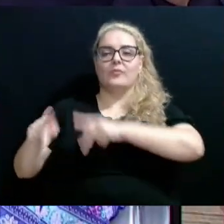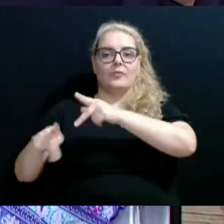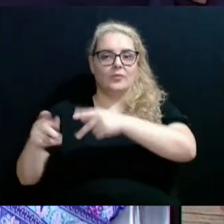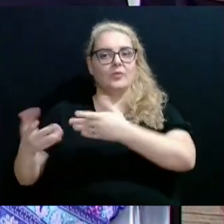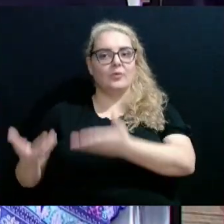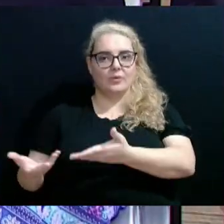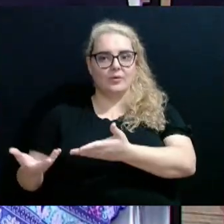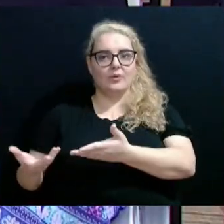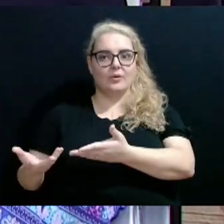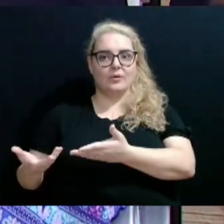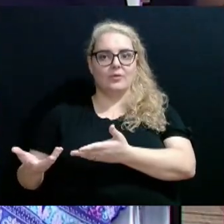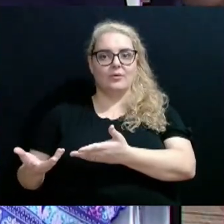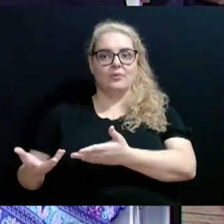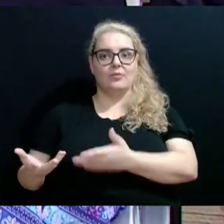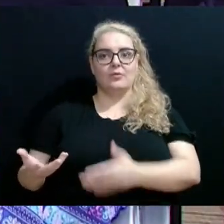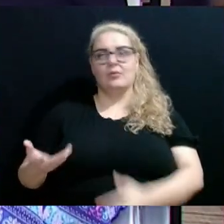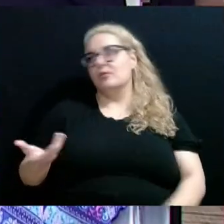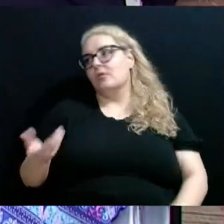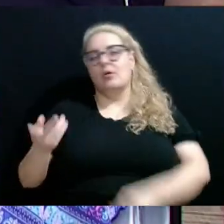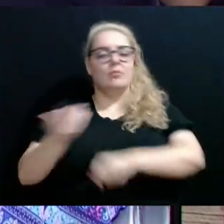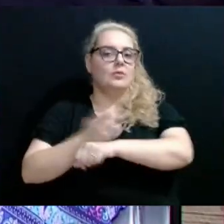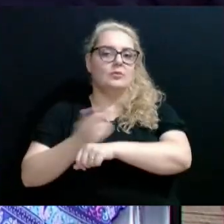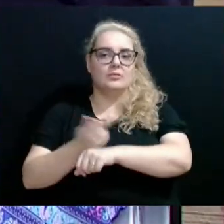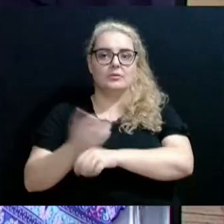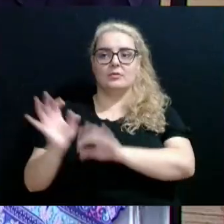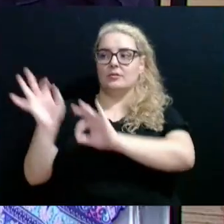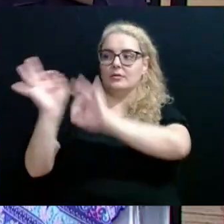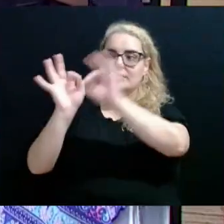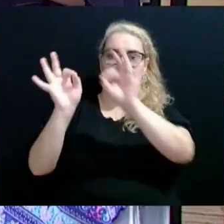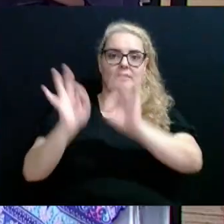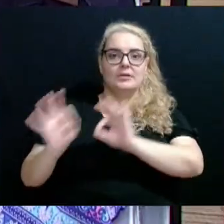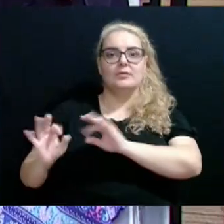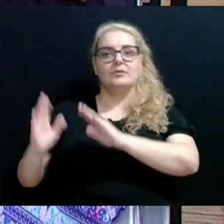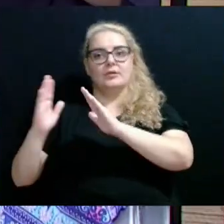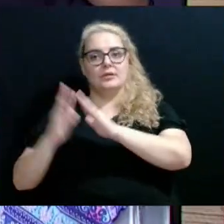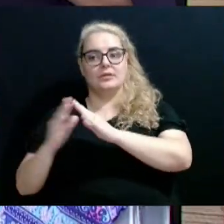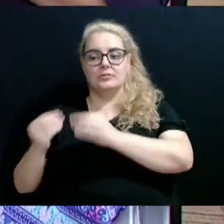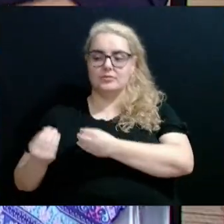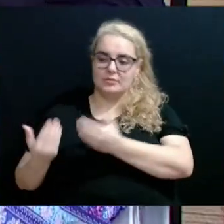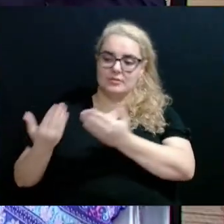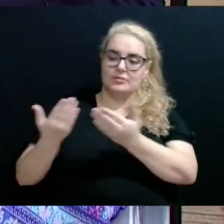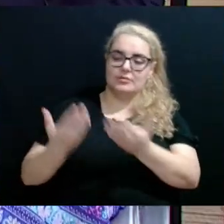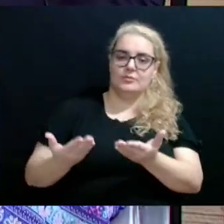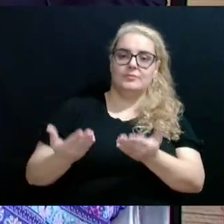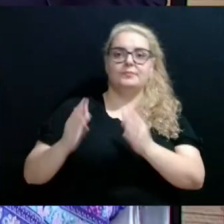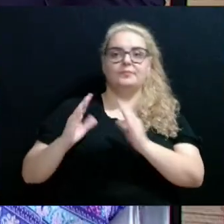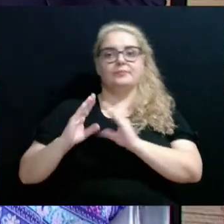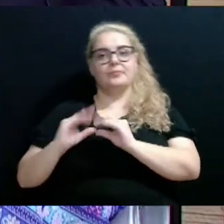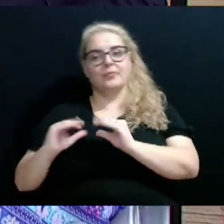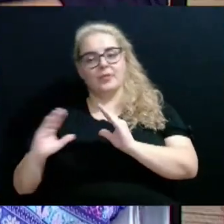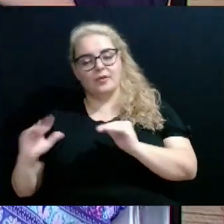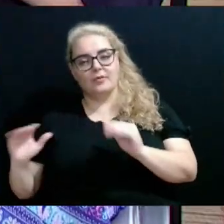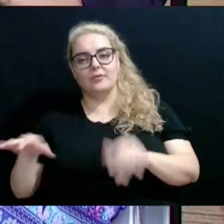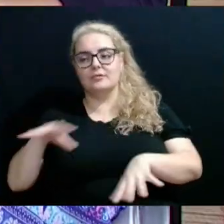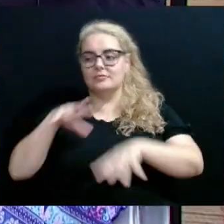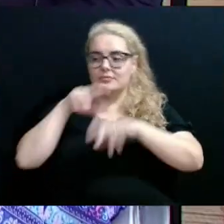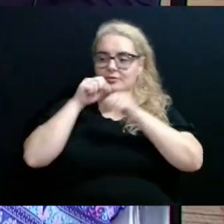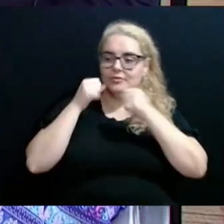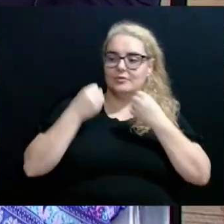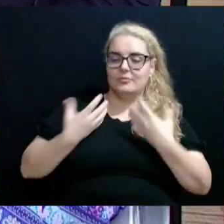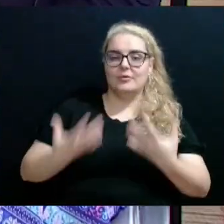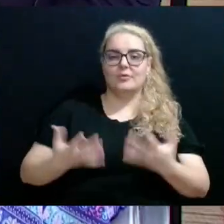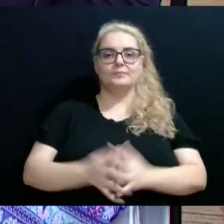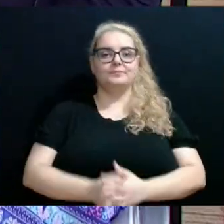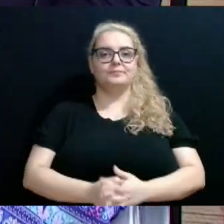está buscando decorar a casa, trazer um aconchego, enfim. Sim,